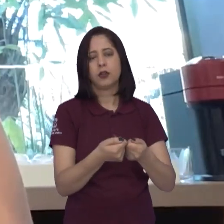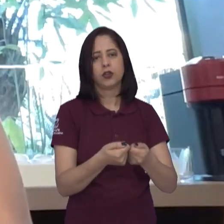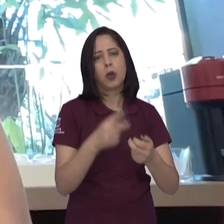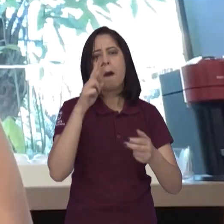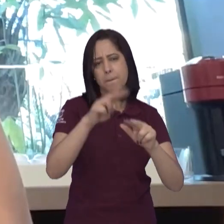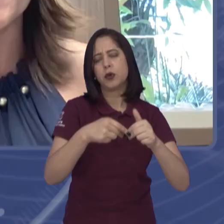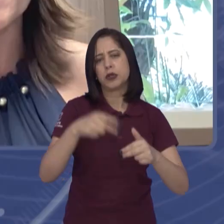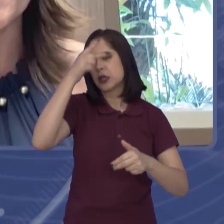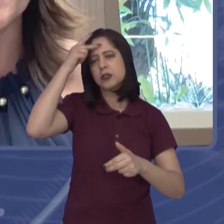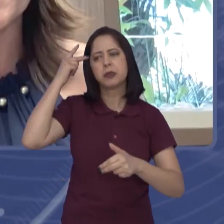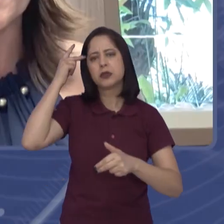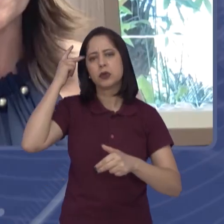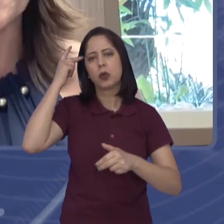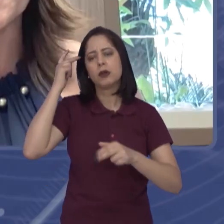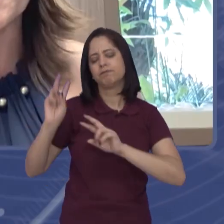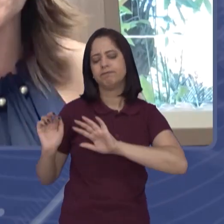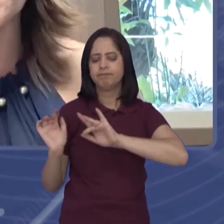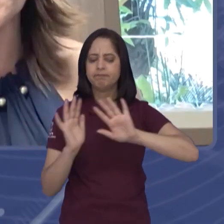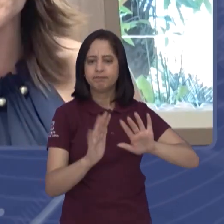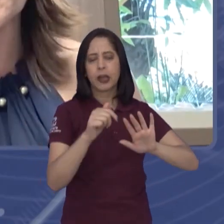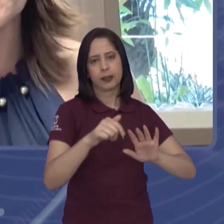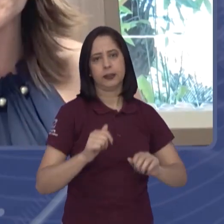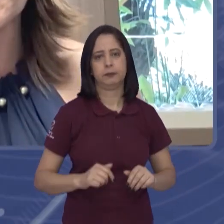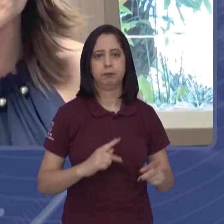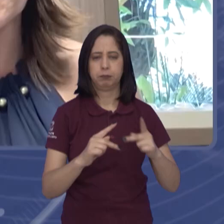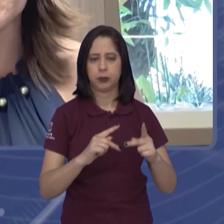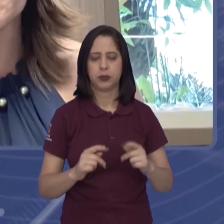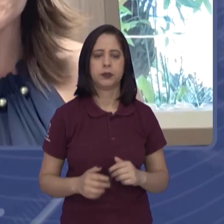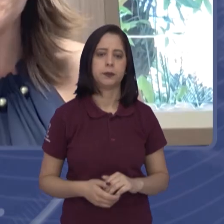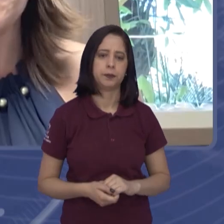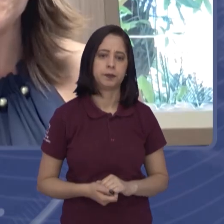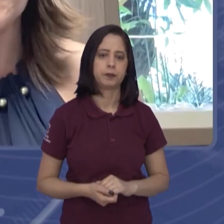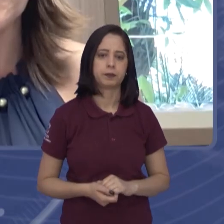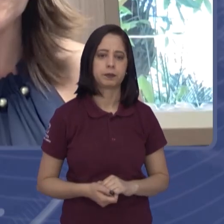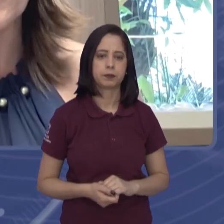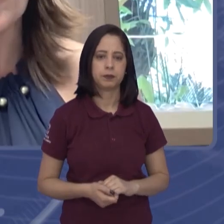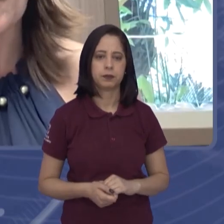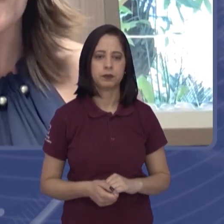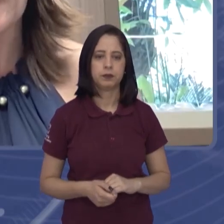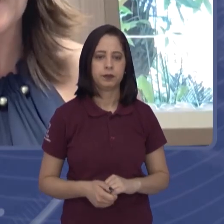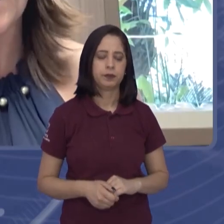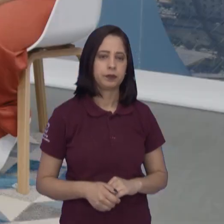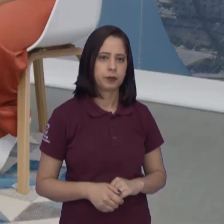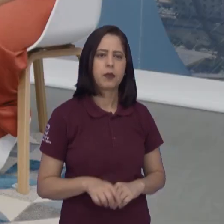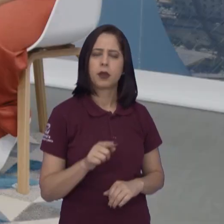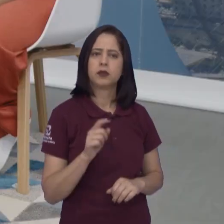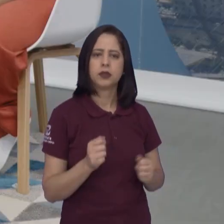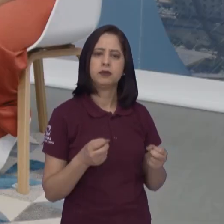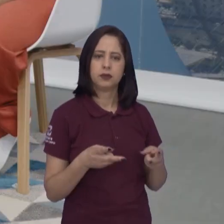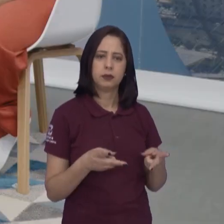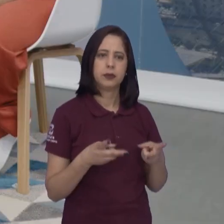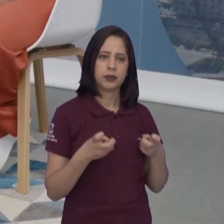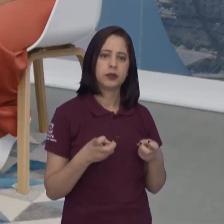convidativa. Sim. Eu quero voltar com a Maria agora. Maria, a gente percebe, quando